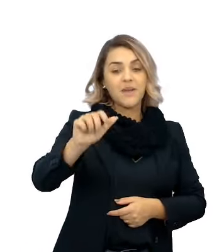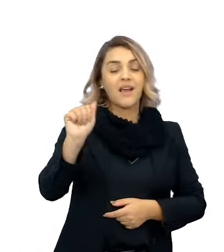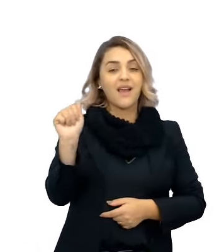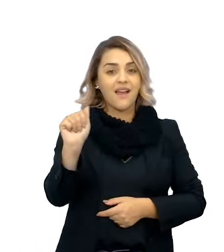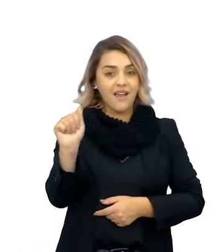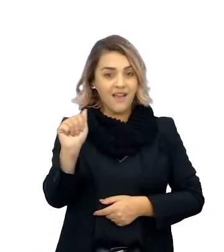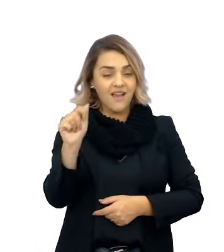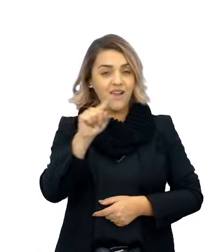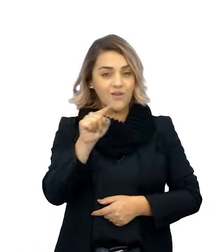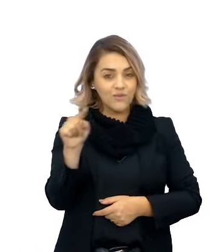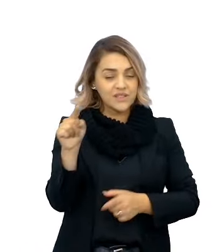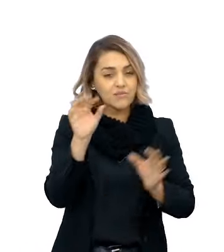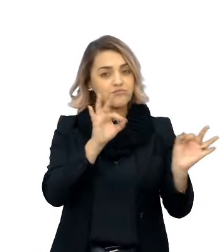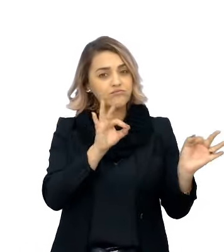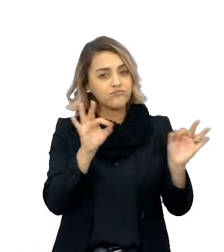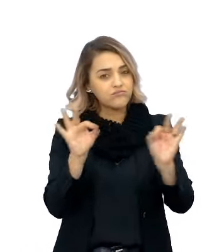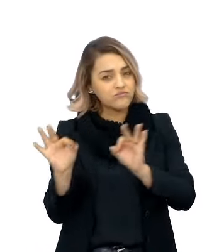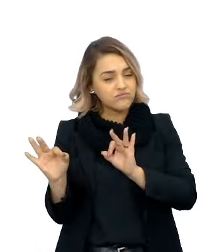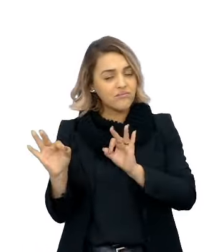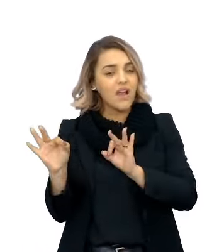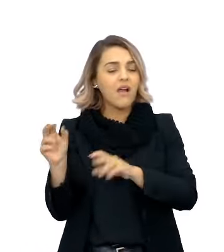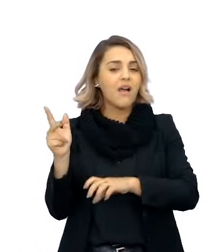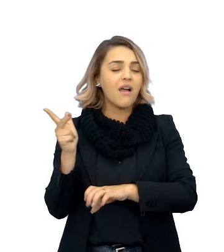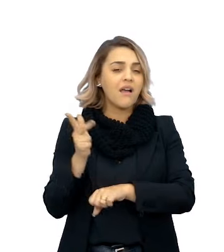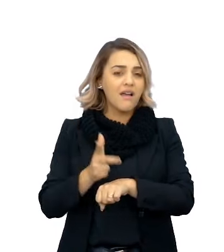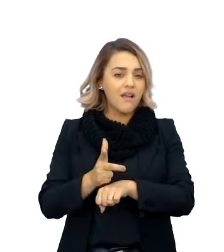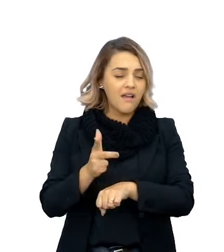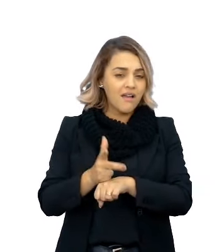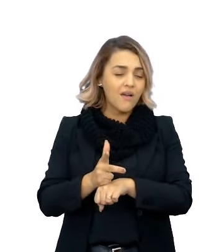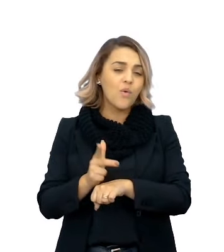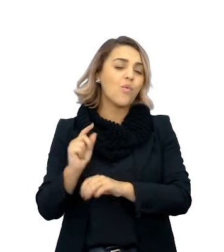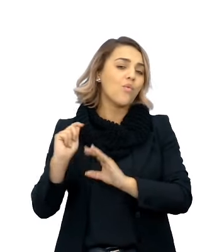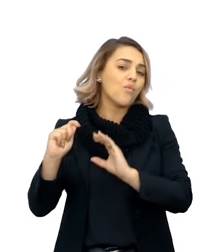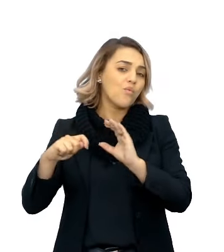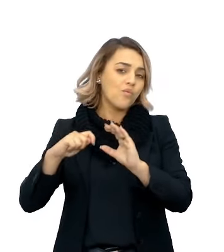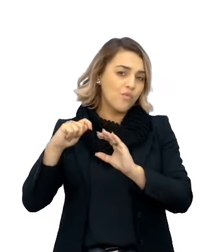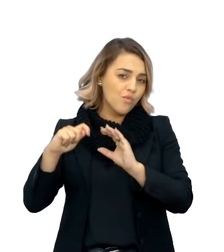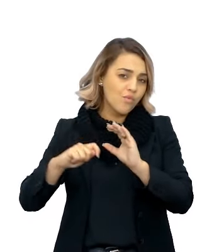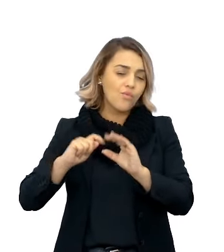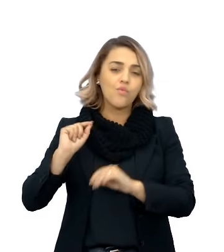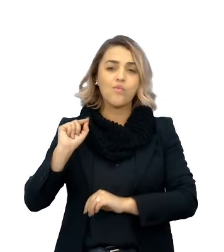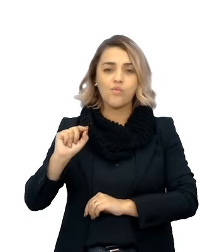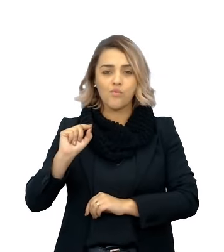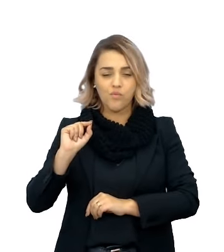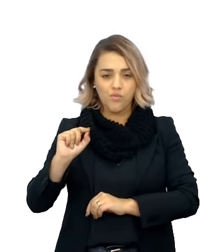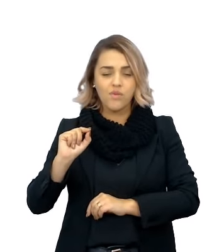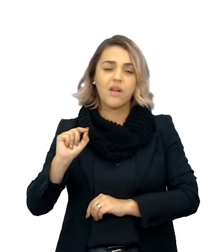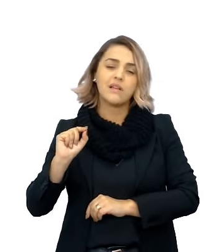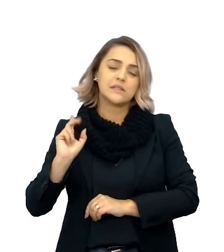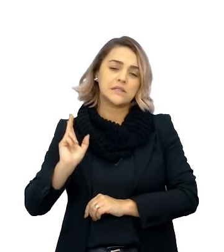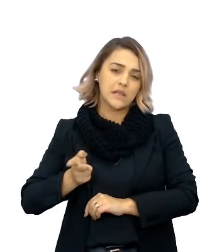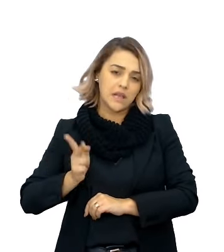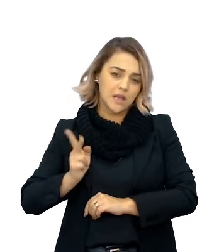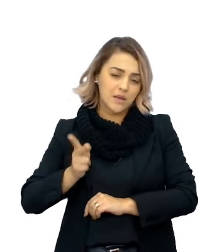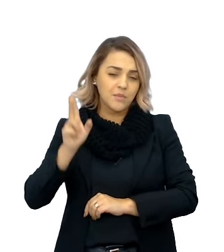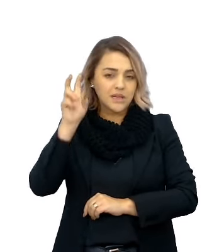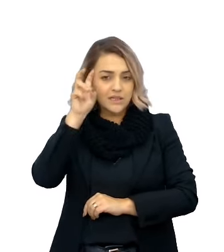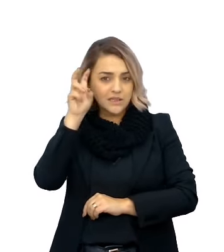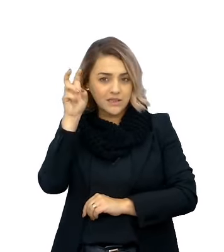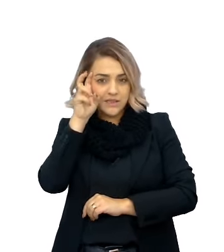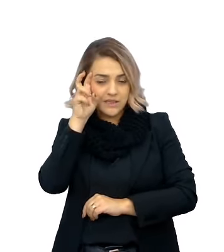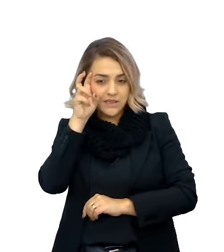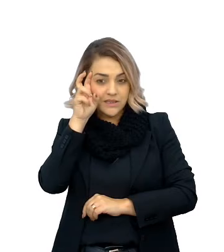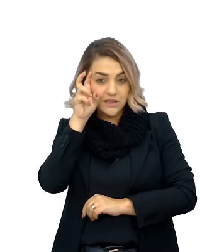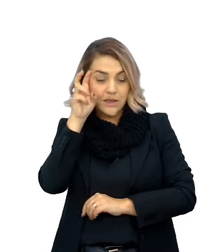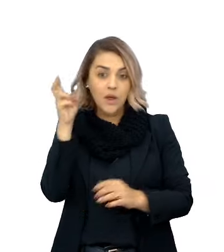assistindo uma gravação, tá? Que essa gravação, geralmente, ela é de quinta-feira, tá?